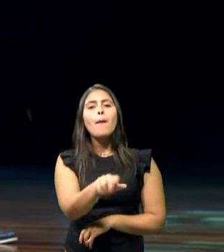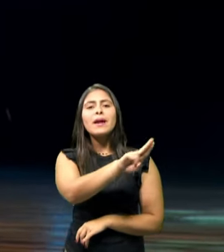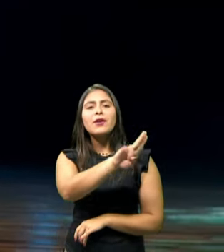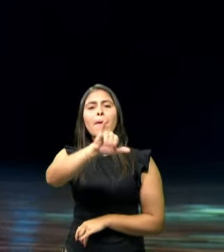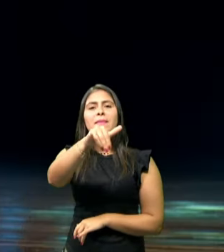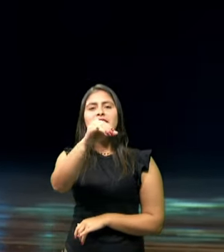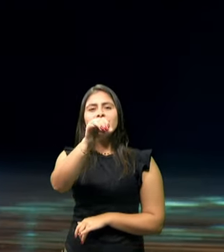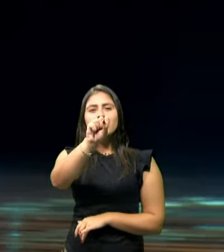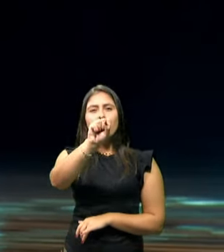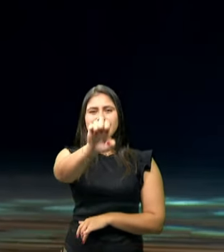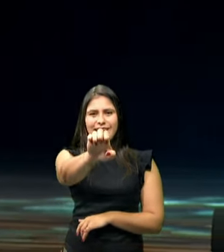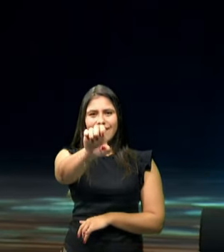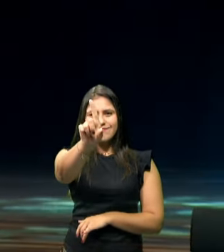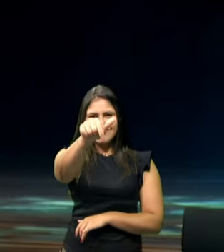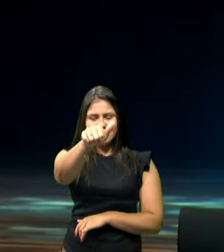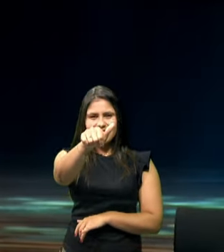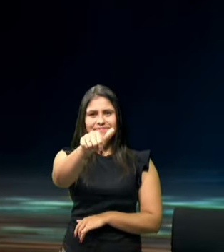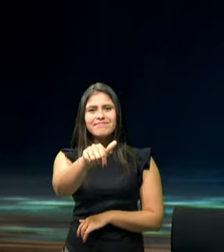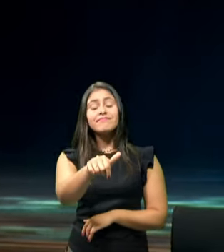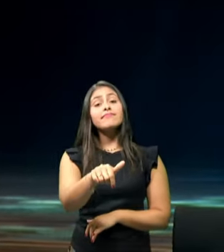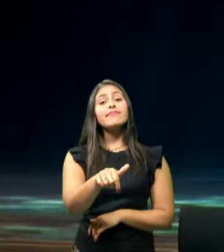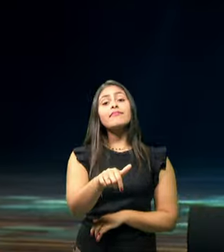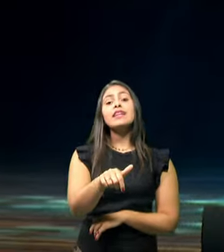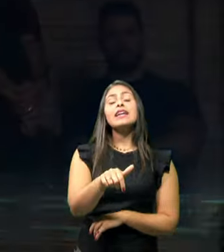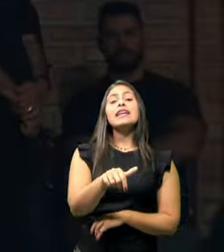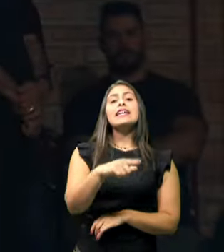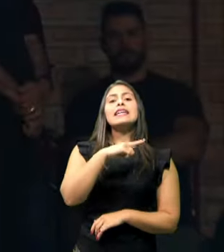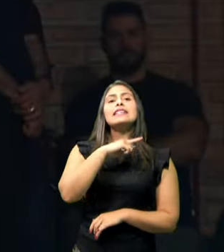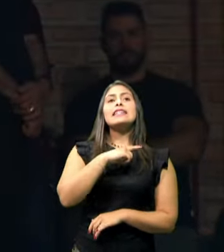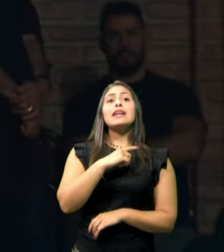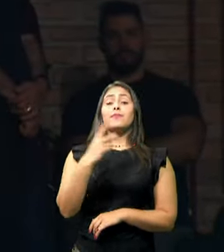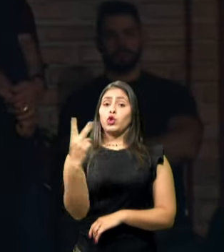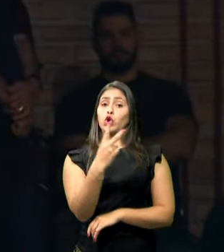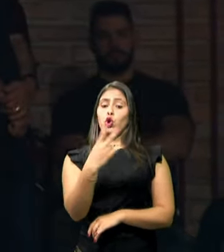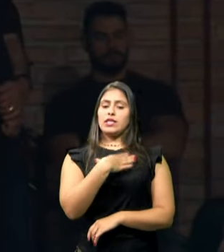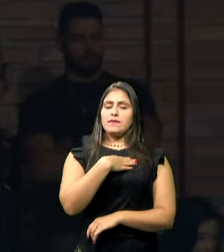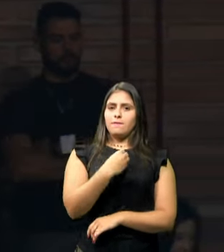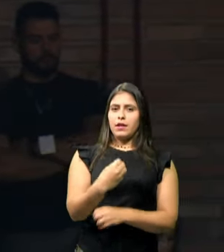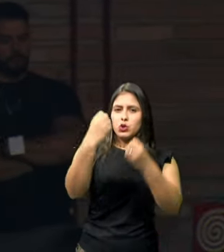José. Ele dá nome dos dois filhos para você entender.